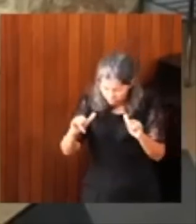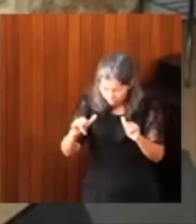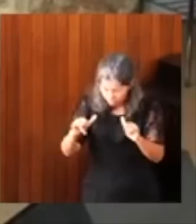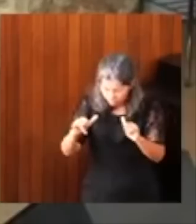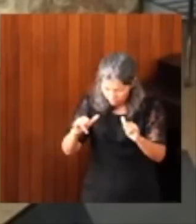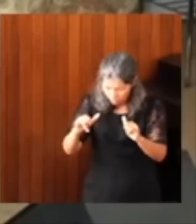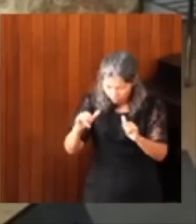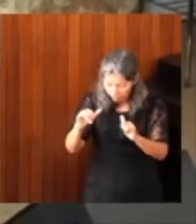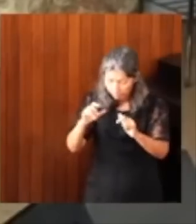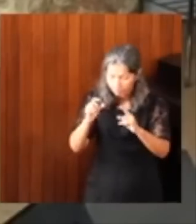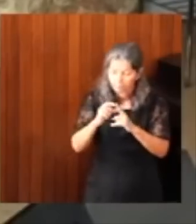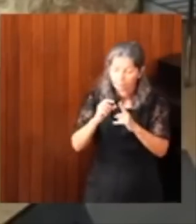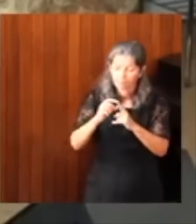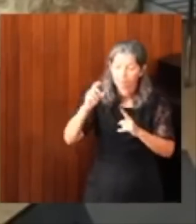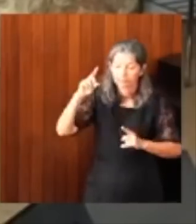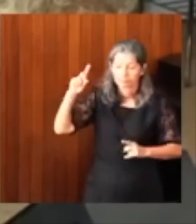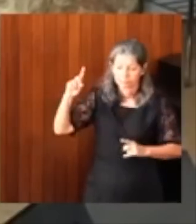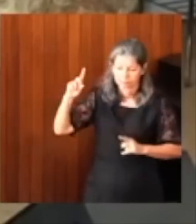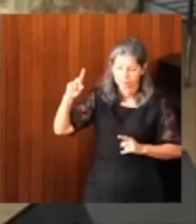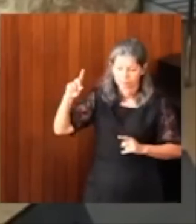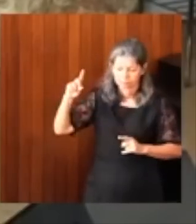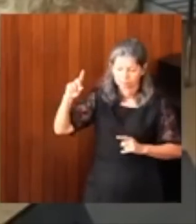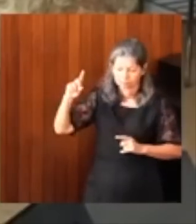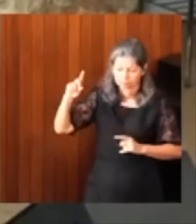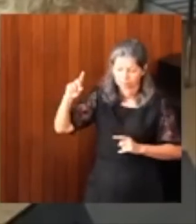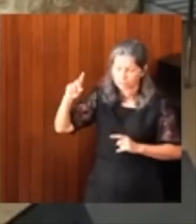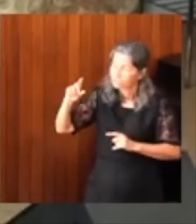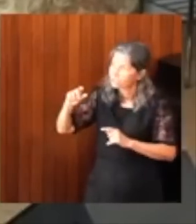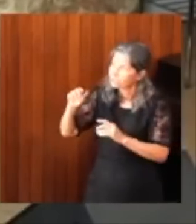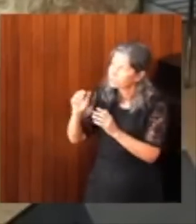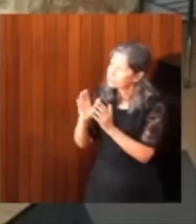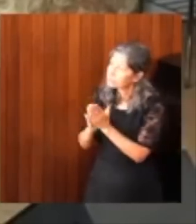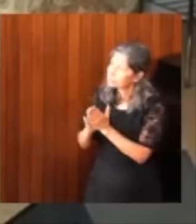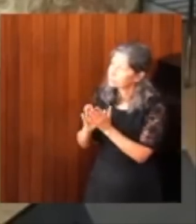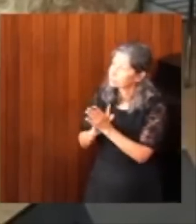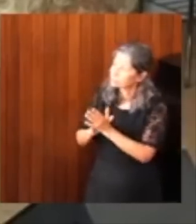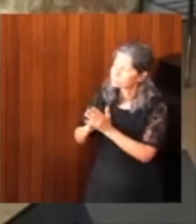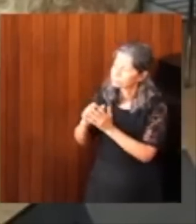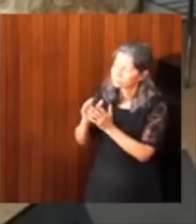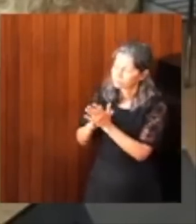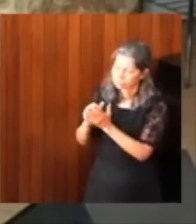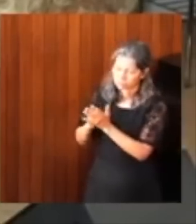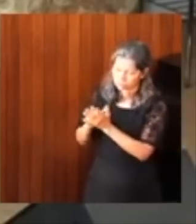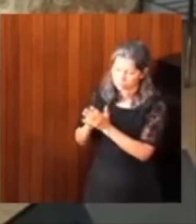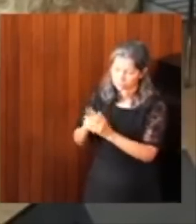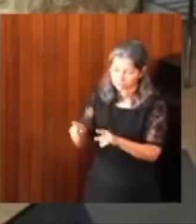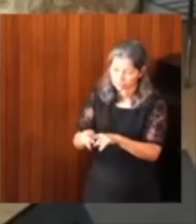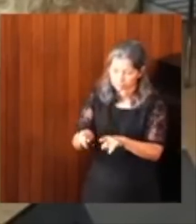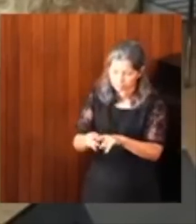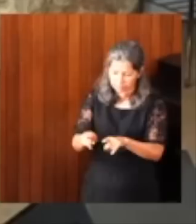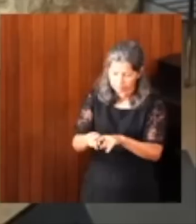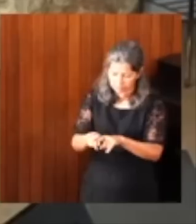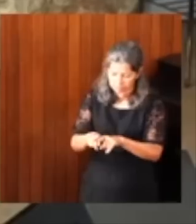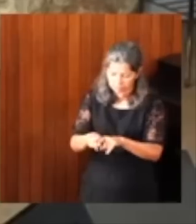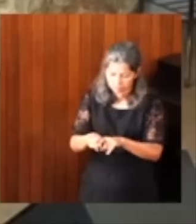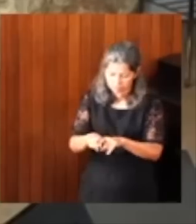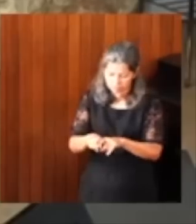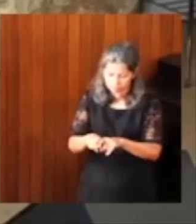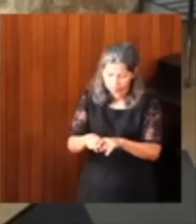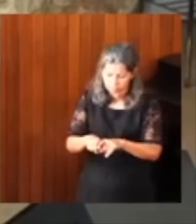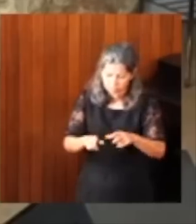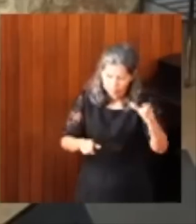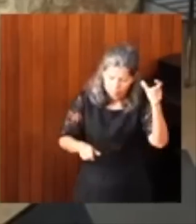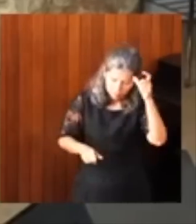que temos que adorá-lo. E a denúncia de que há um sistema errado, pecador, deturpado, que vai ser encerrado por